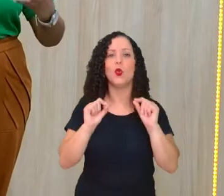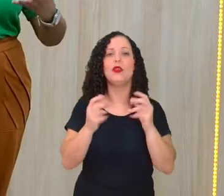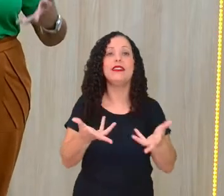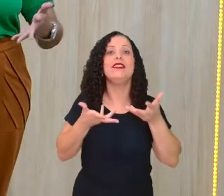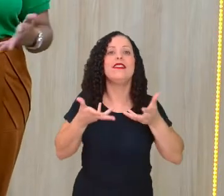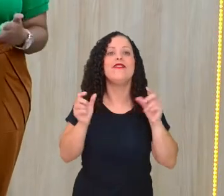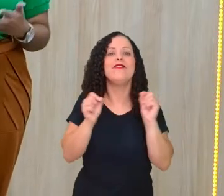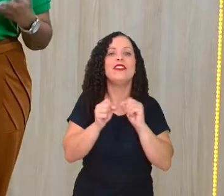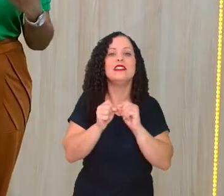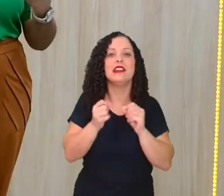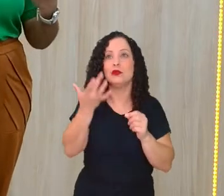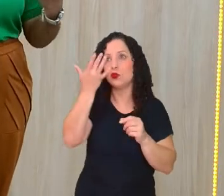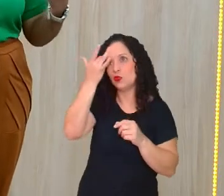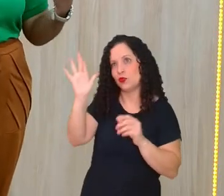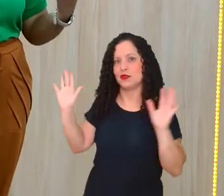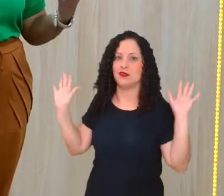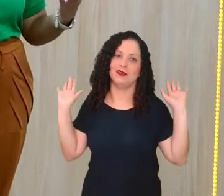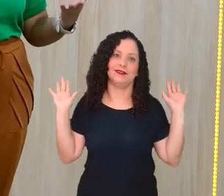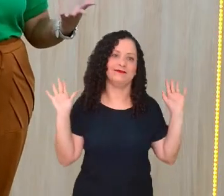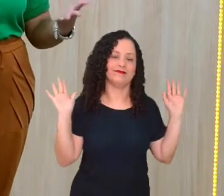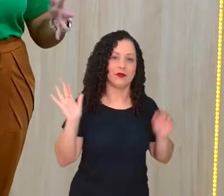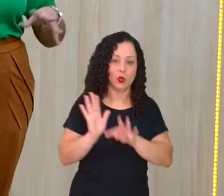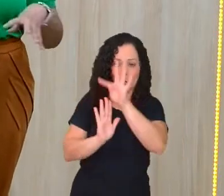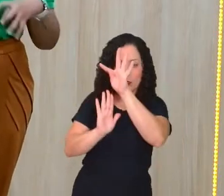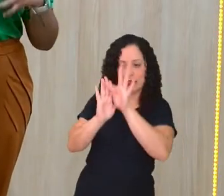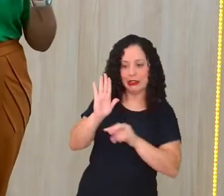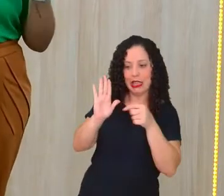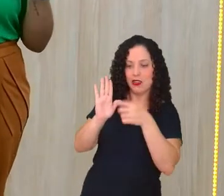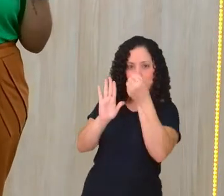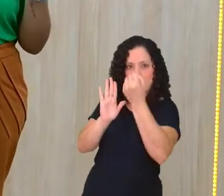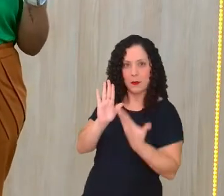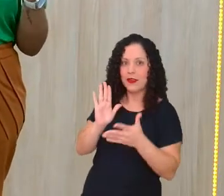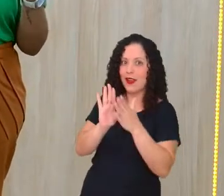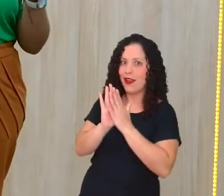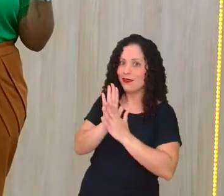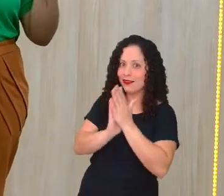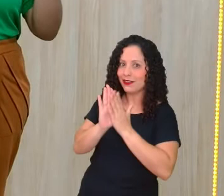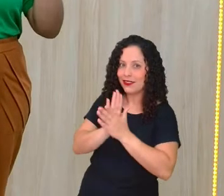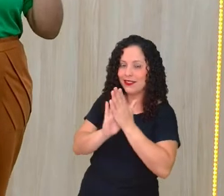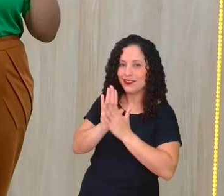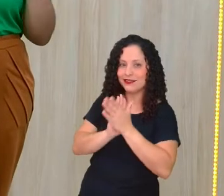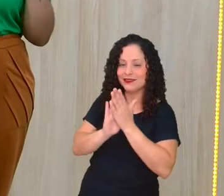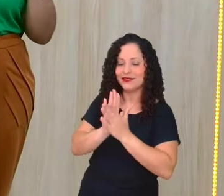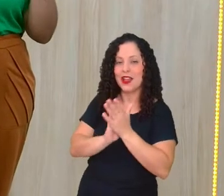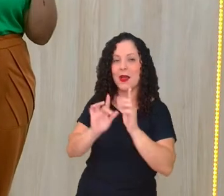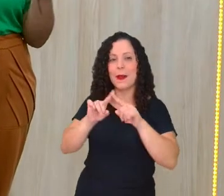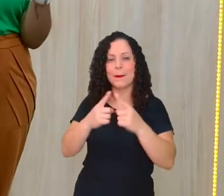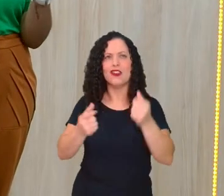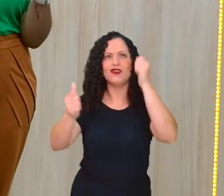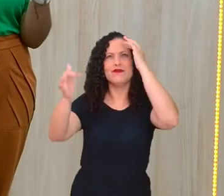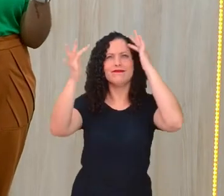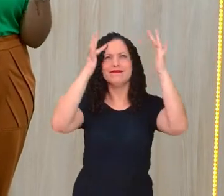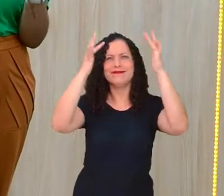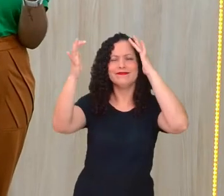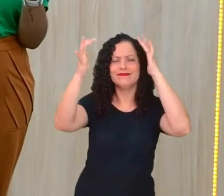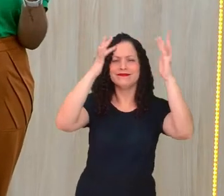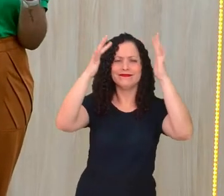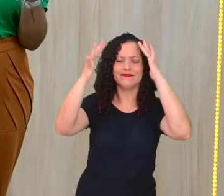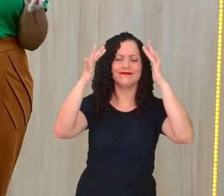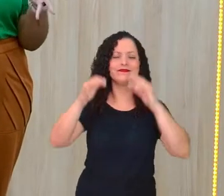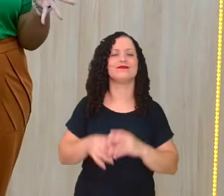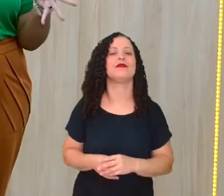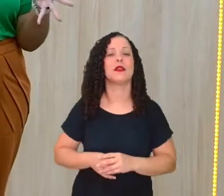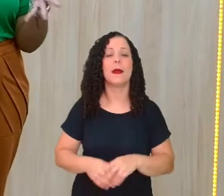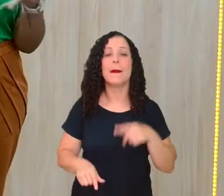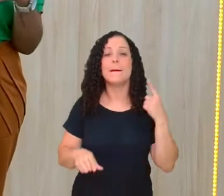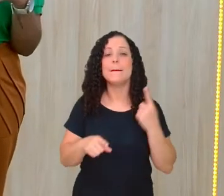não tem isso reafirmado pelo conto, são possibilidades possíveis que a gente faz, justamente